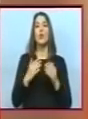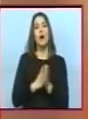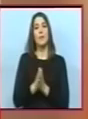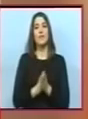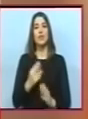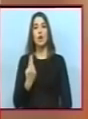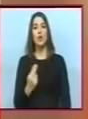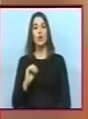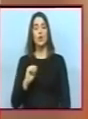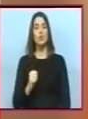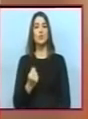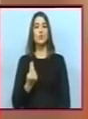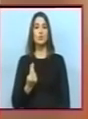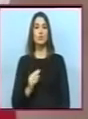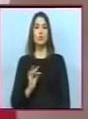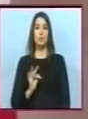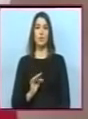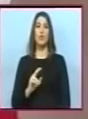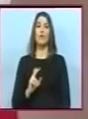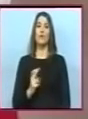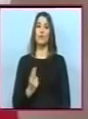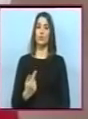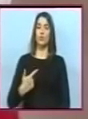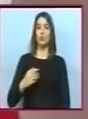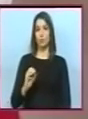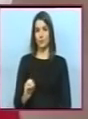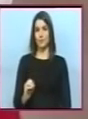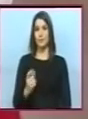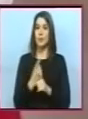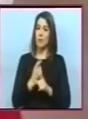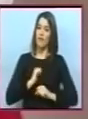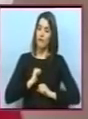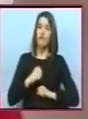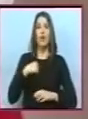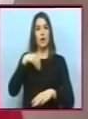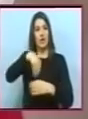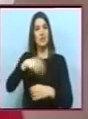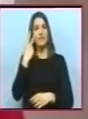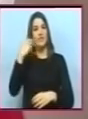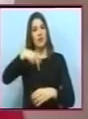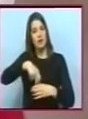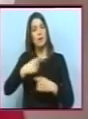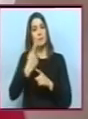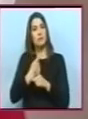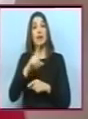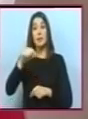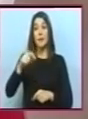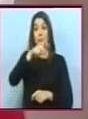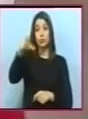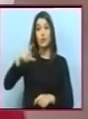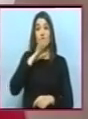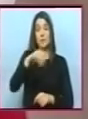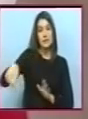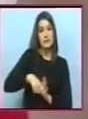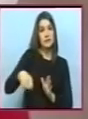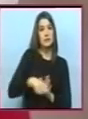garantia. E depois, não ceder às pressões que muitas vezes existem dos herdeiros. A Alexandra